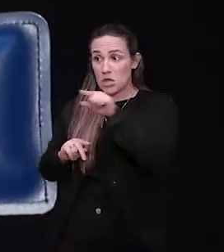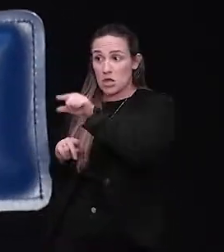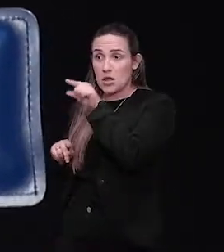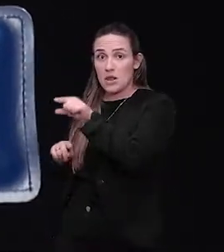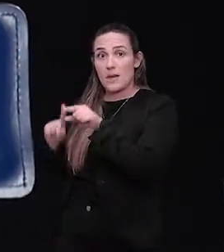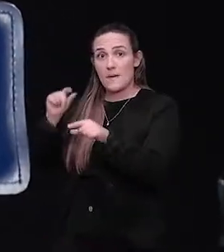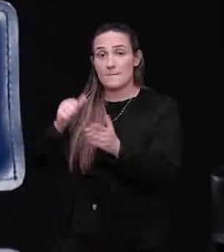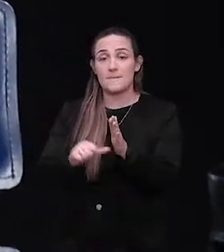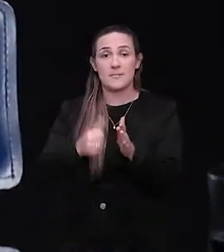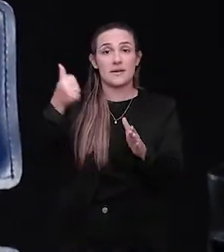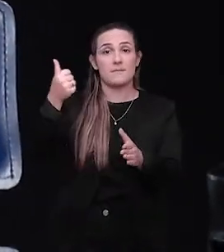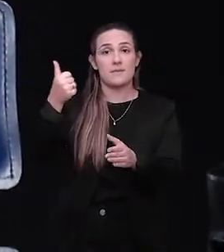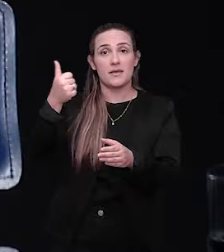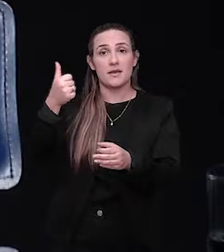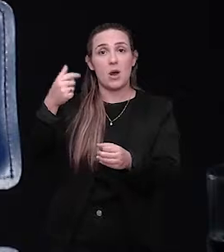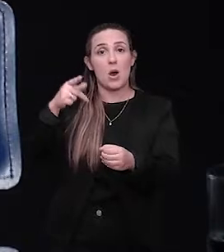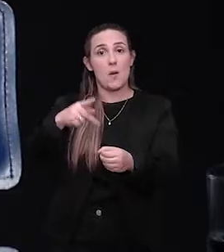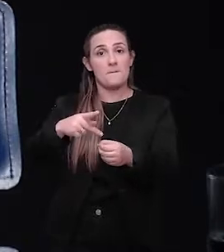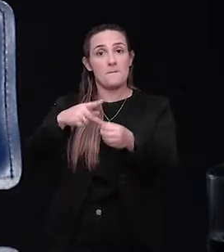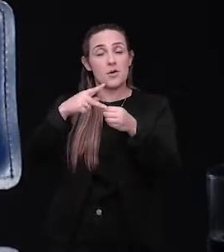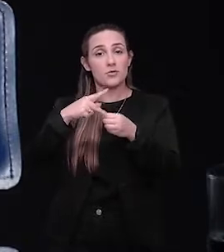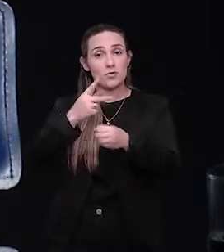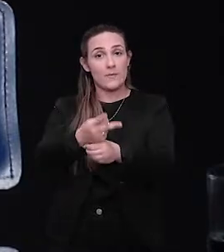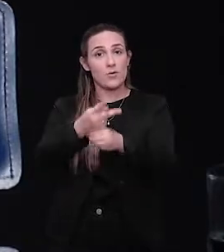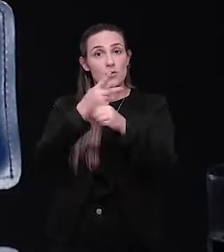tem uma ideia, ele é o primeiro